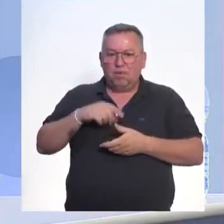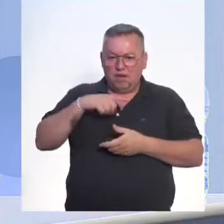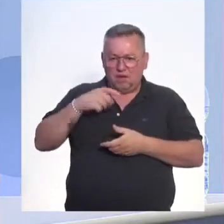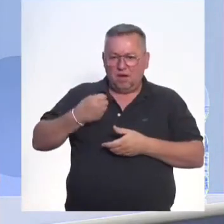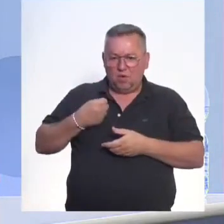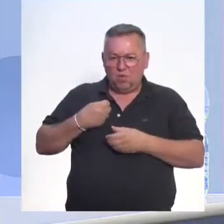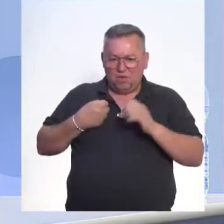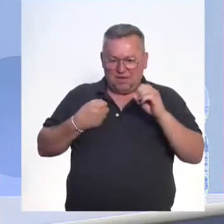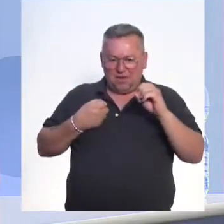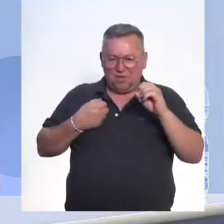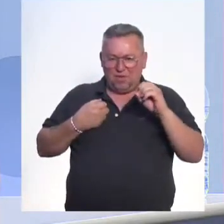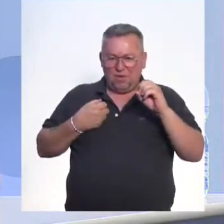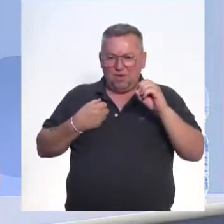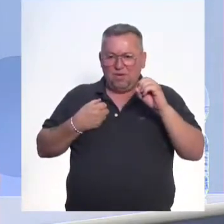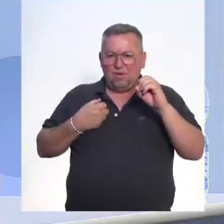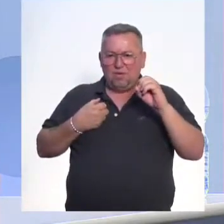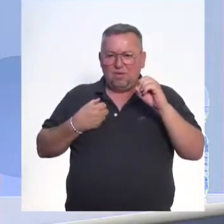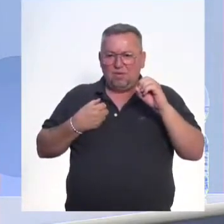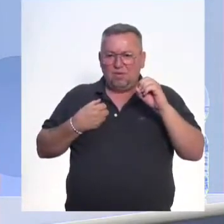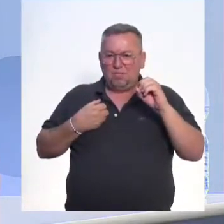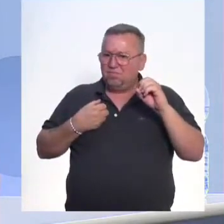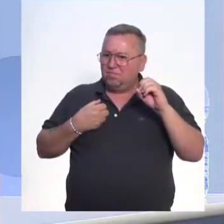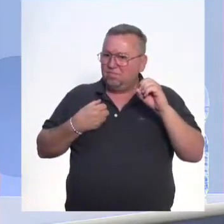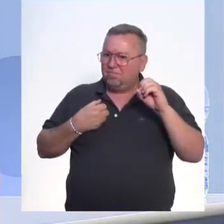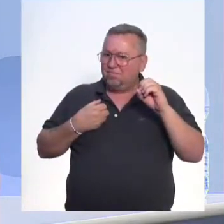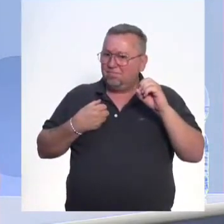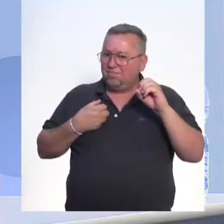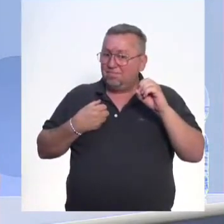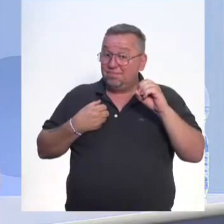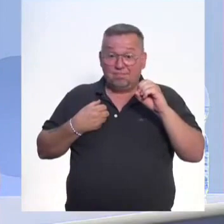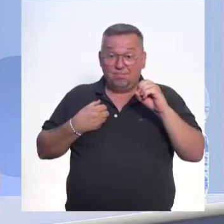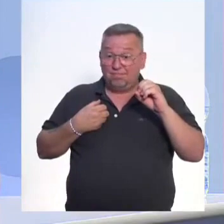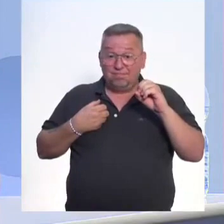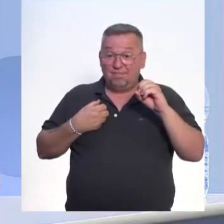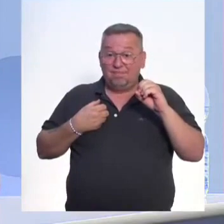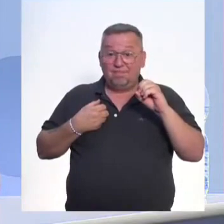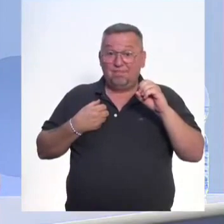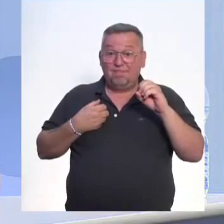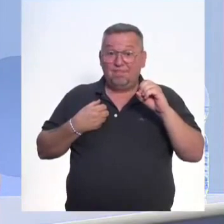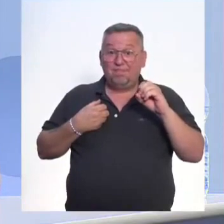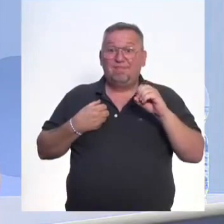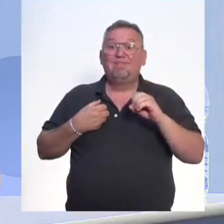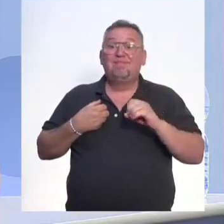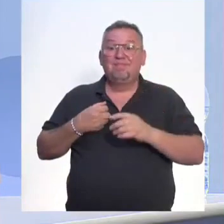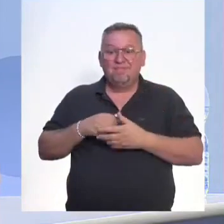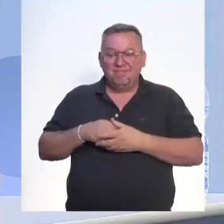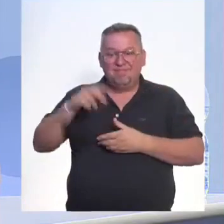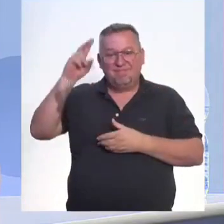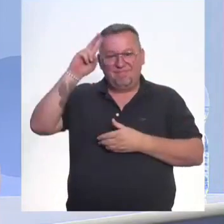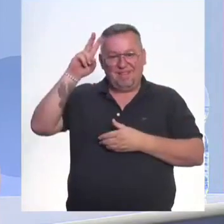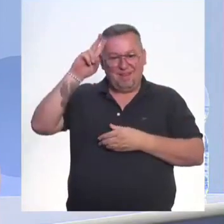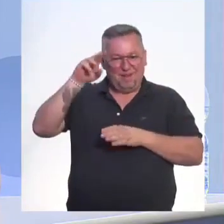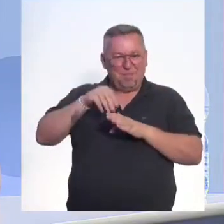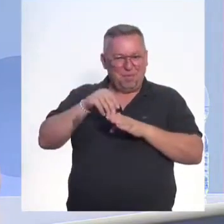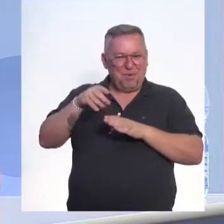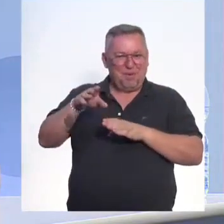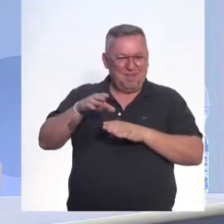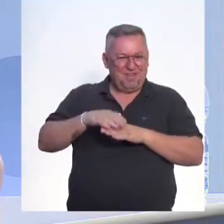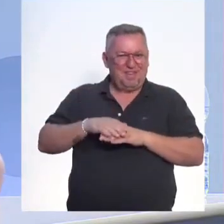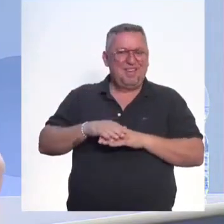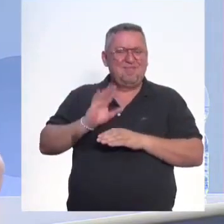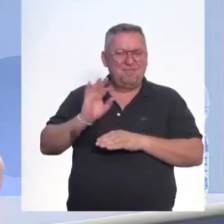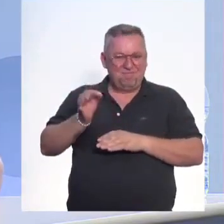número 0 aí, nessa quantidade de números? Não? Ah, lembrou da dica?